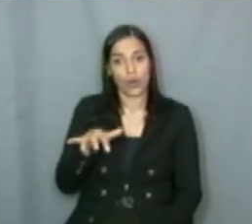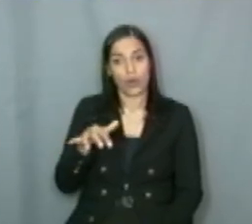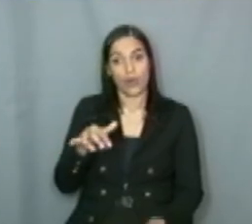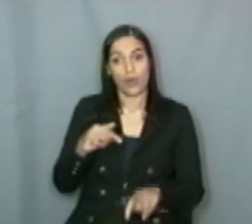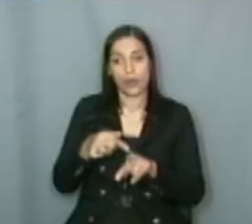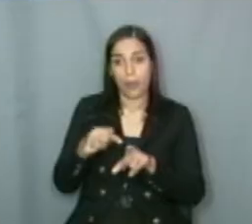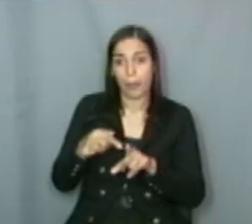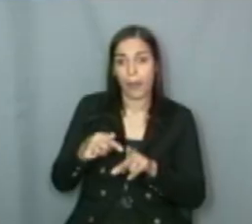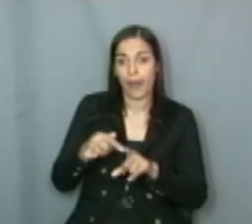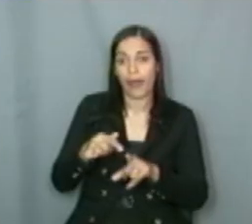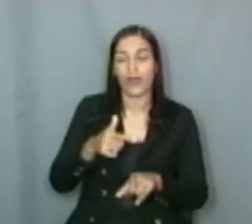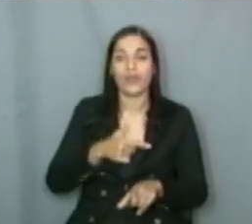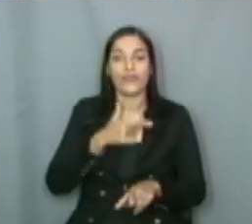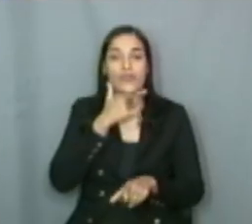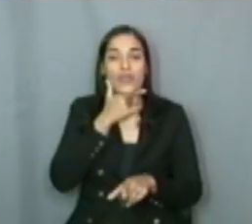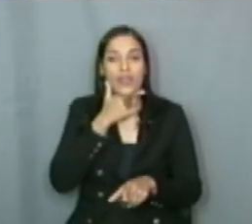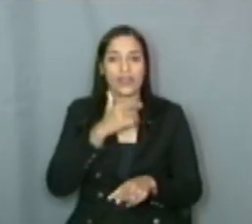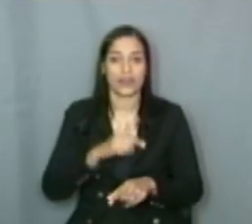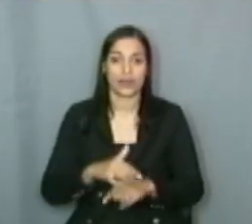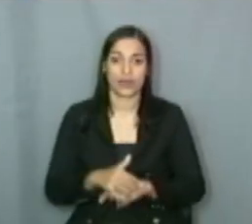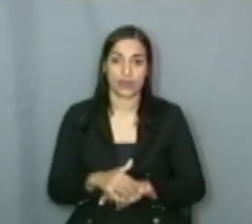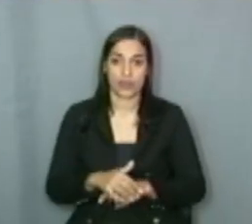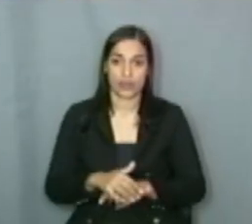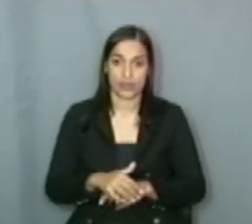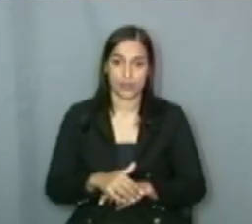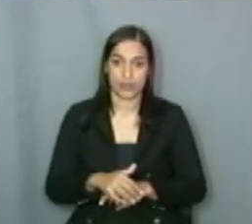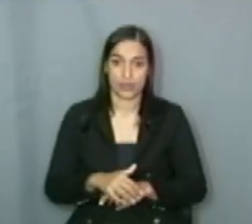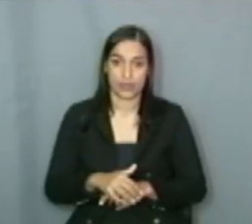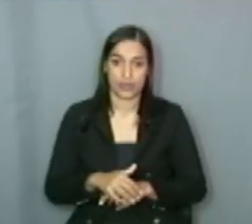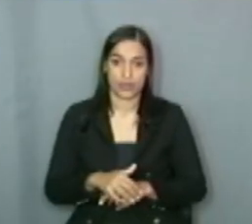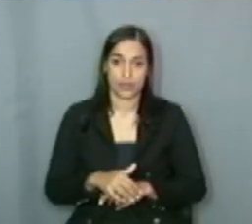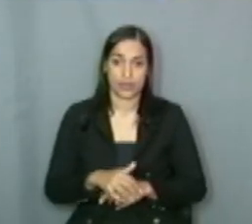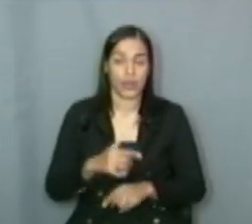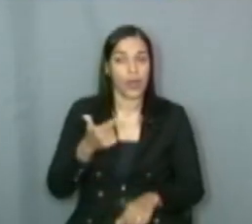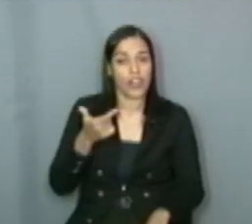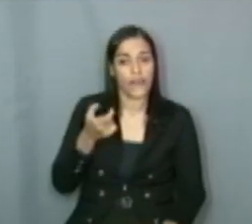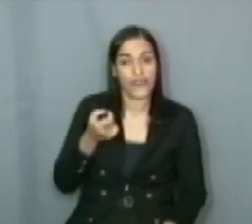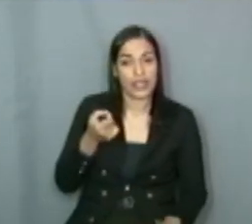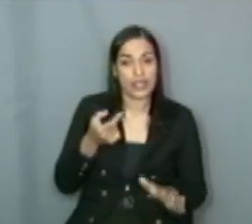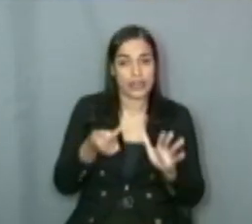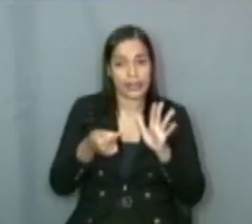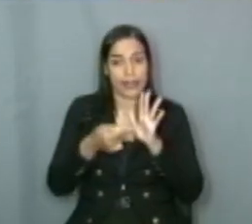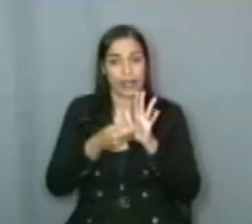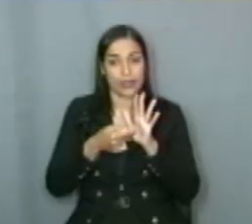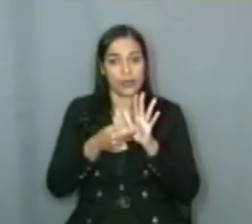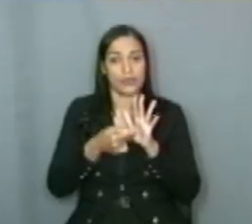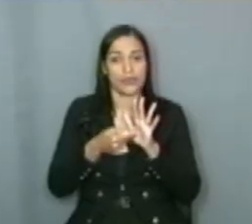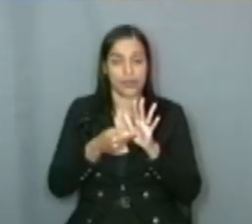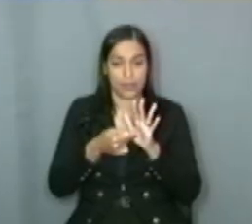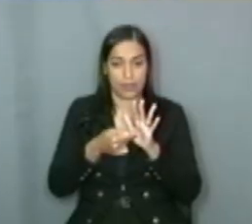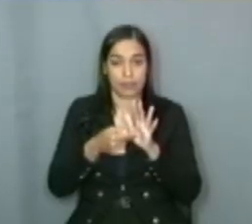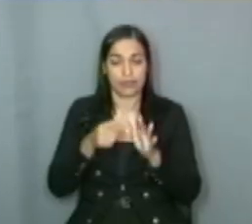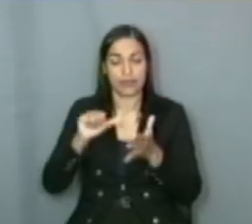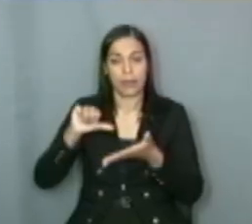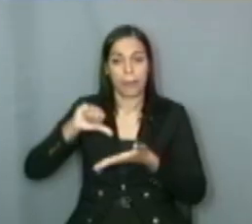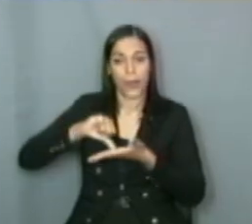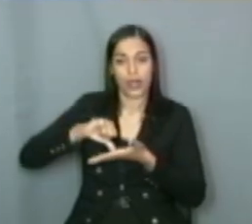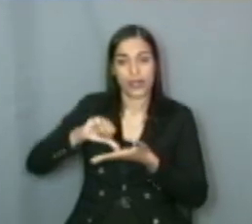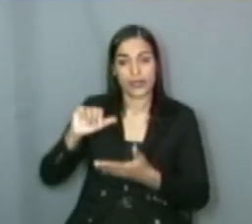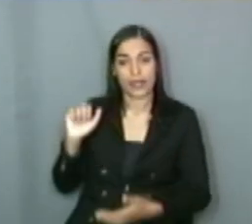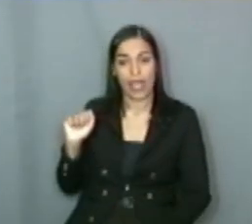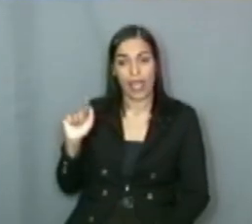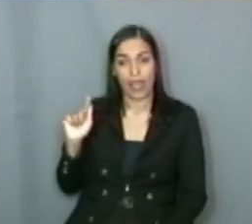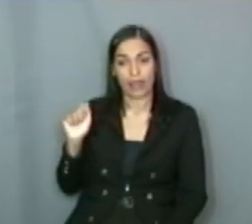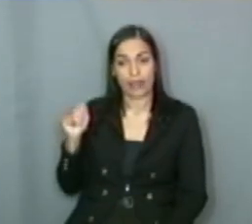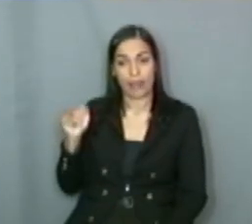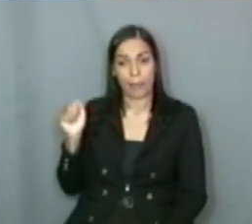Afogados. Eu recebi pelo menos umas 20 denúncias da Policlínica Agamenon Magalhães somente